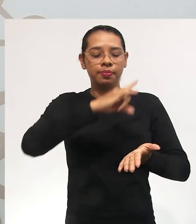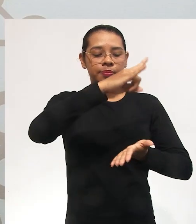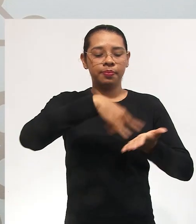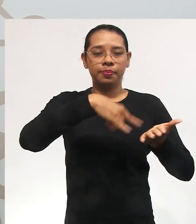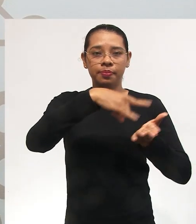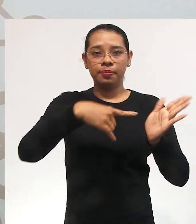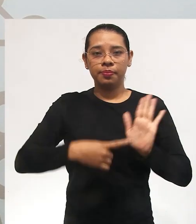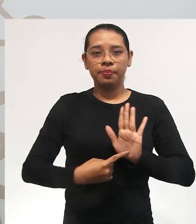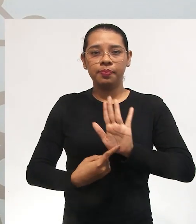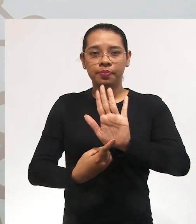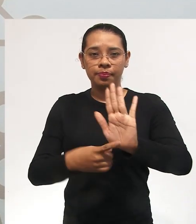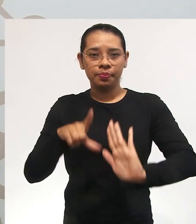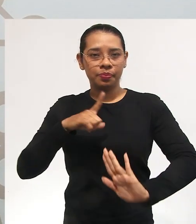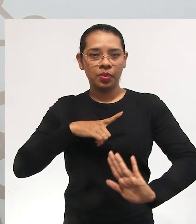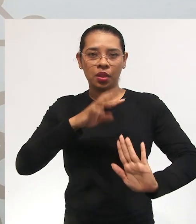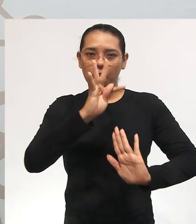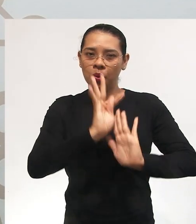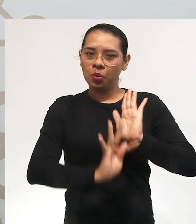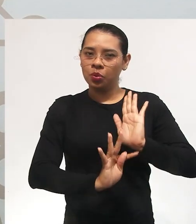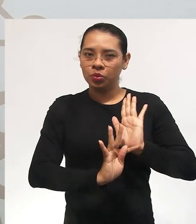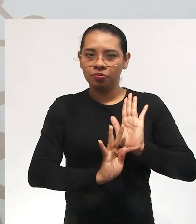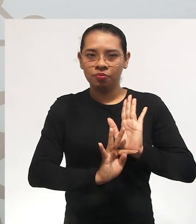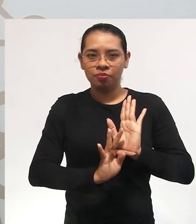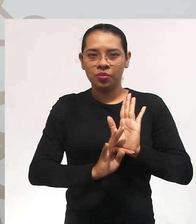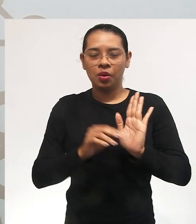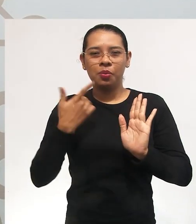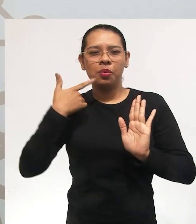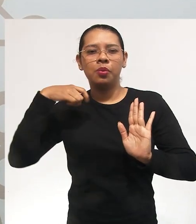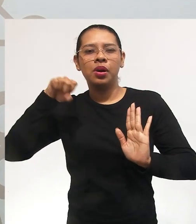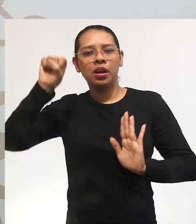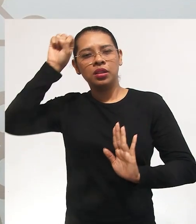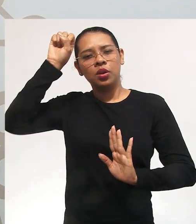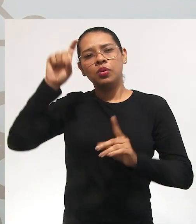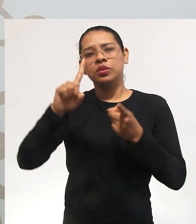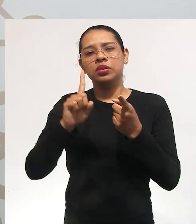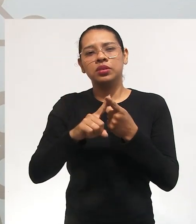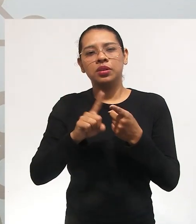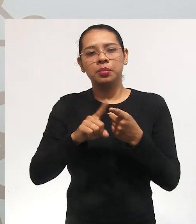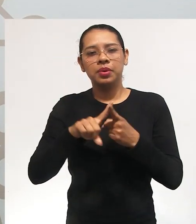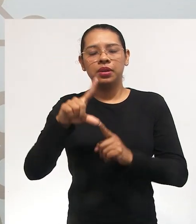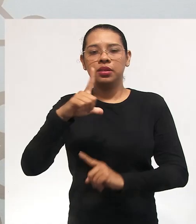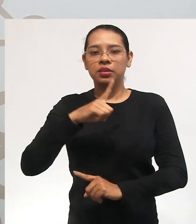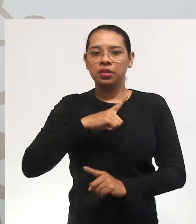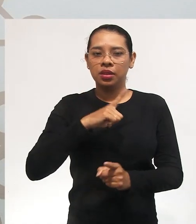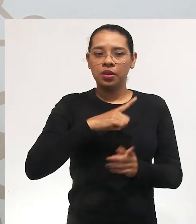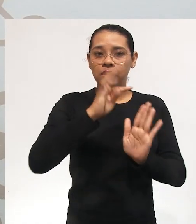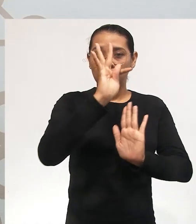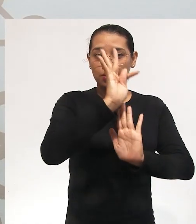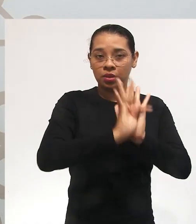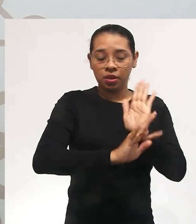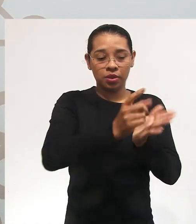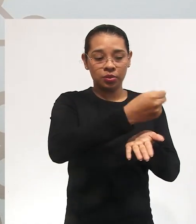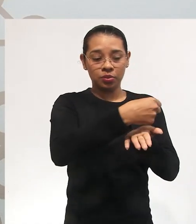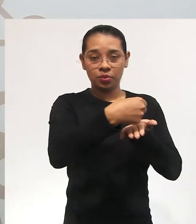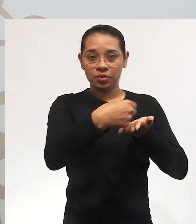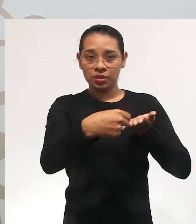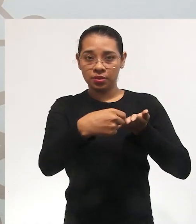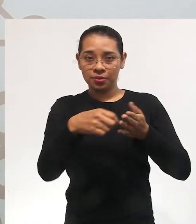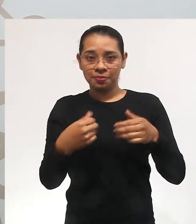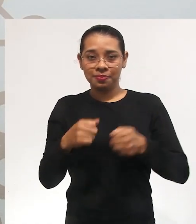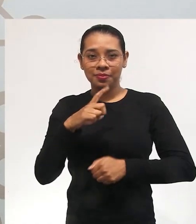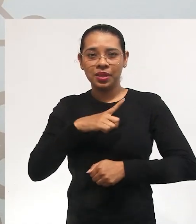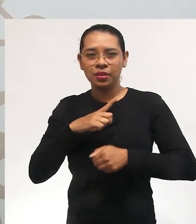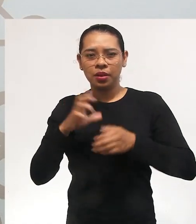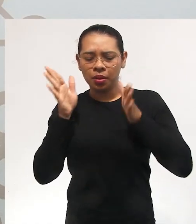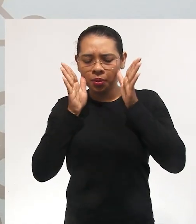propostas que surgem no documento, elas têm a ver com as teorias linguísticas que estão acontecendo, né? Então, aí nós temos a linguística textual, aí por